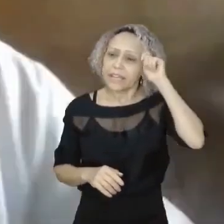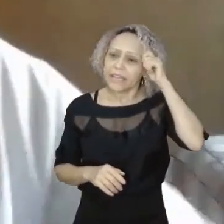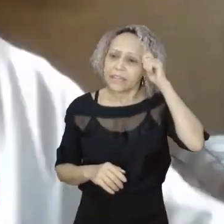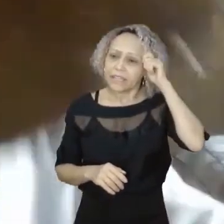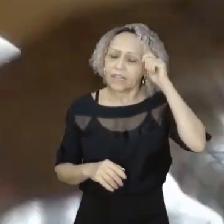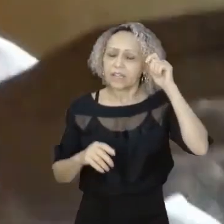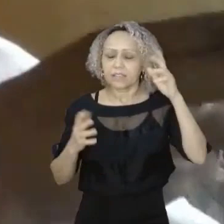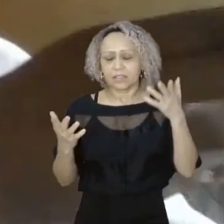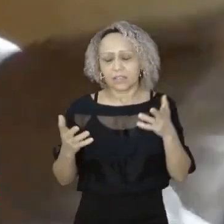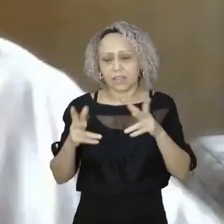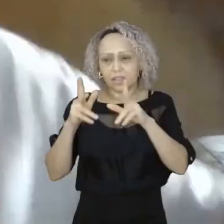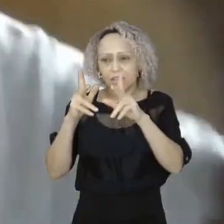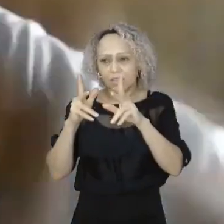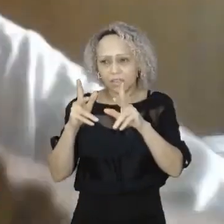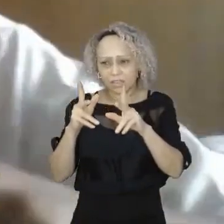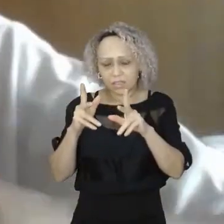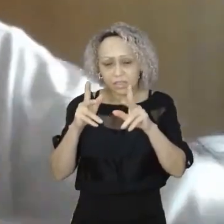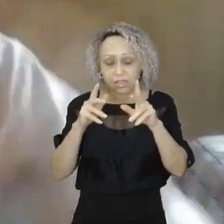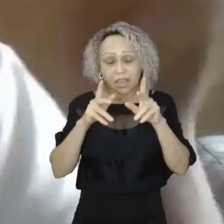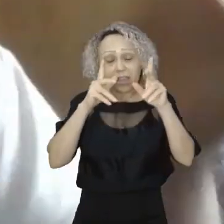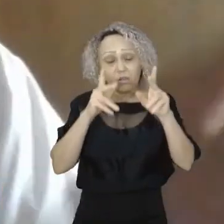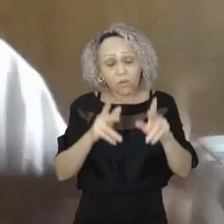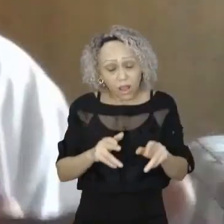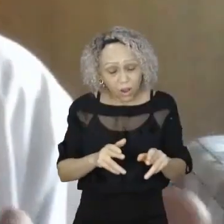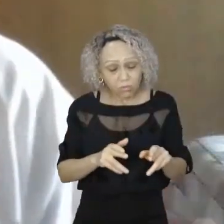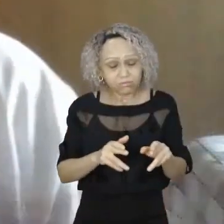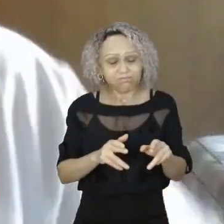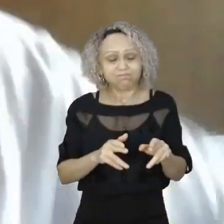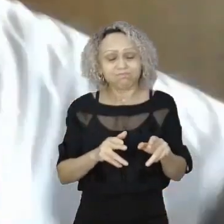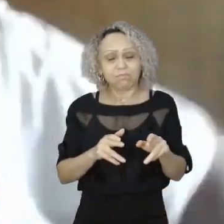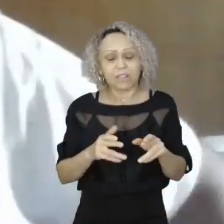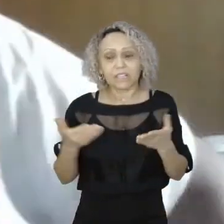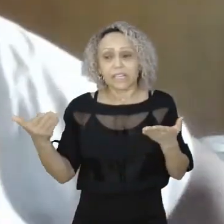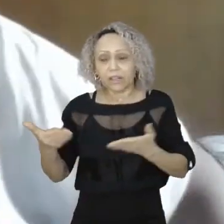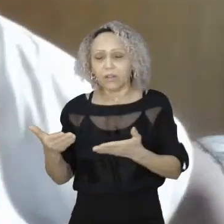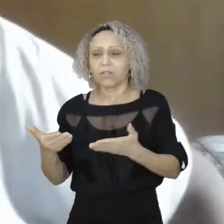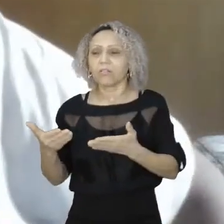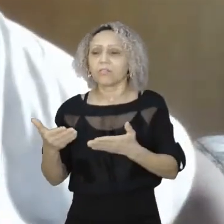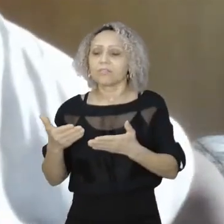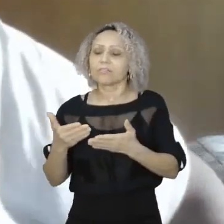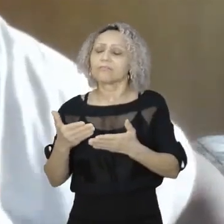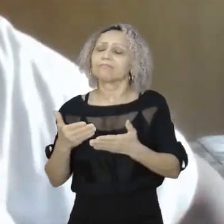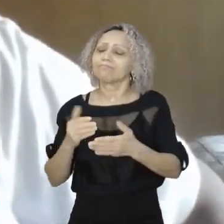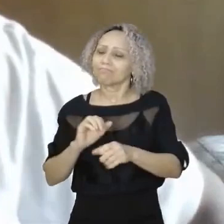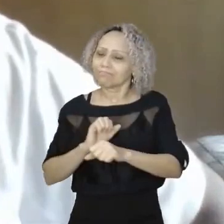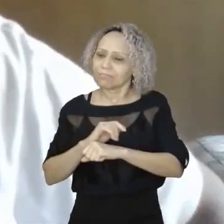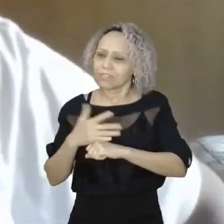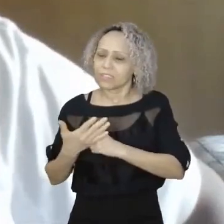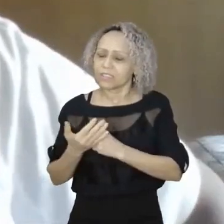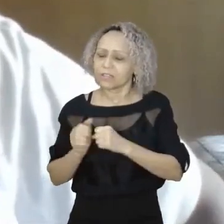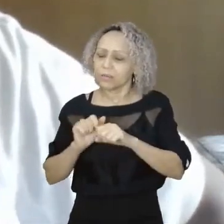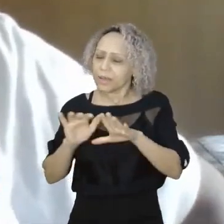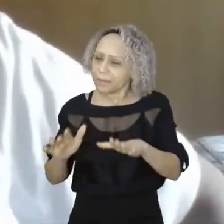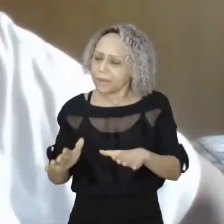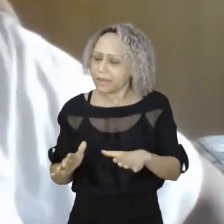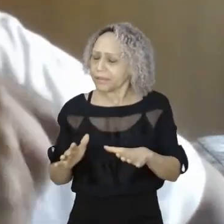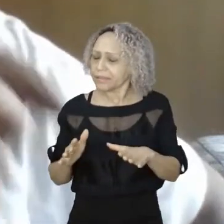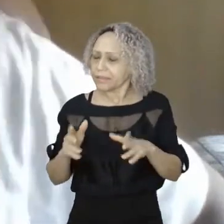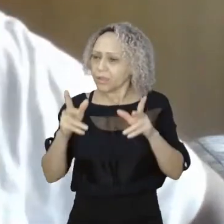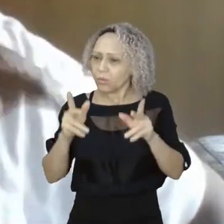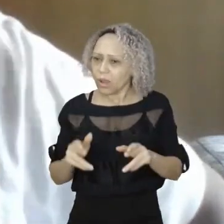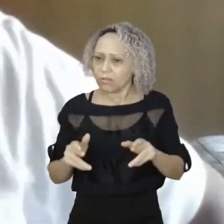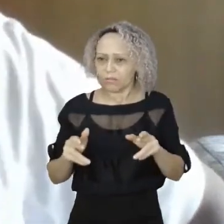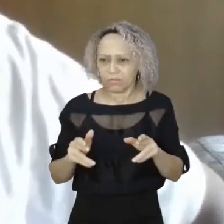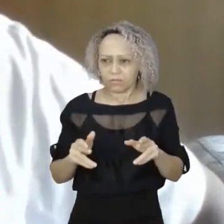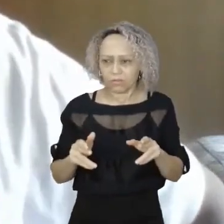mesmo percentual na época da pandemia e hoje a taxa de desocupação dos não-negros está em 6,3%. Eu estou